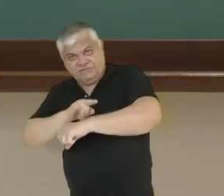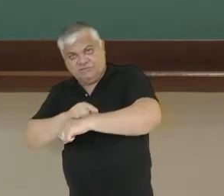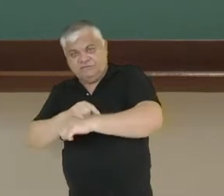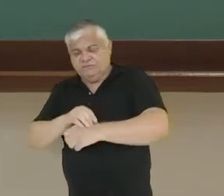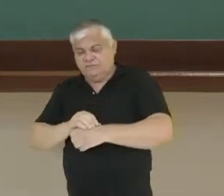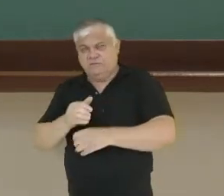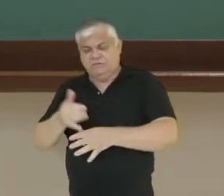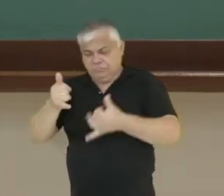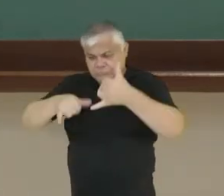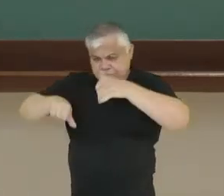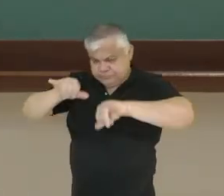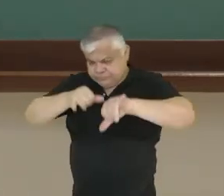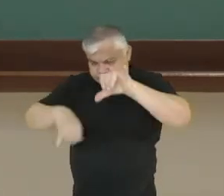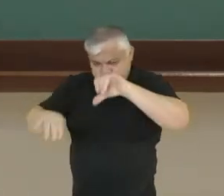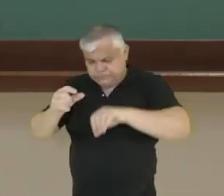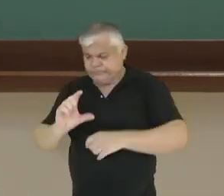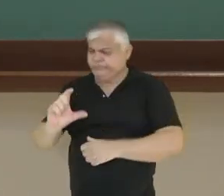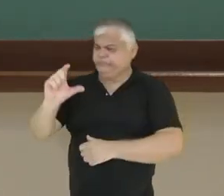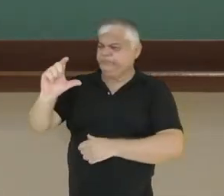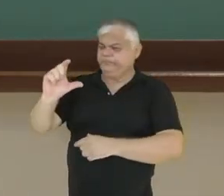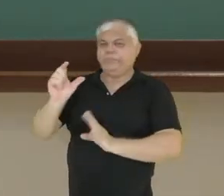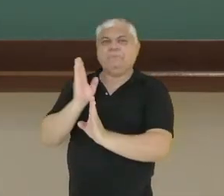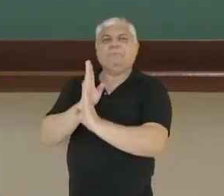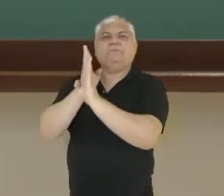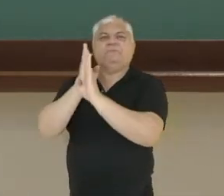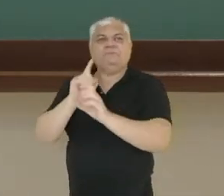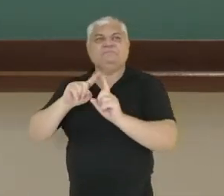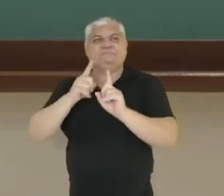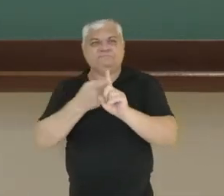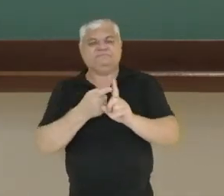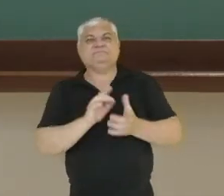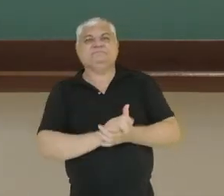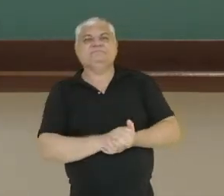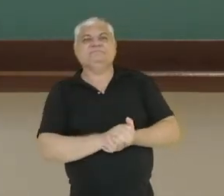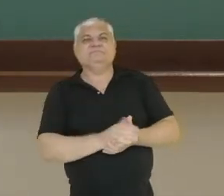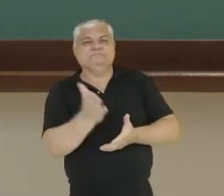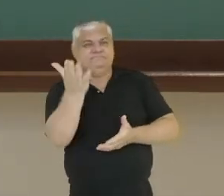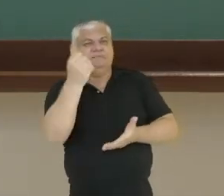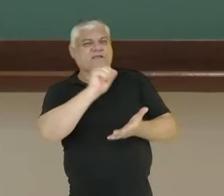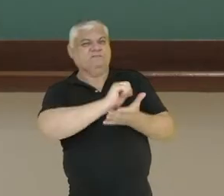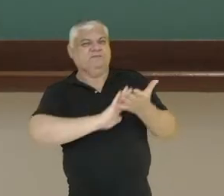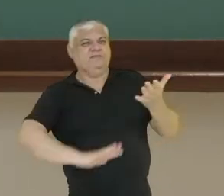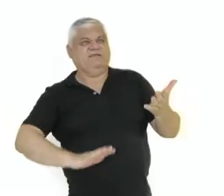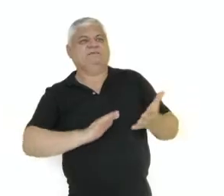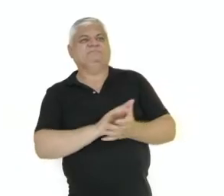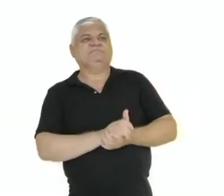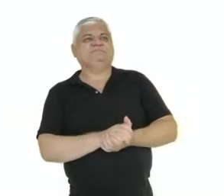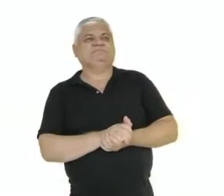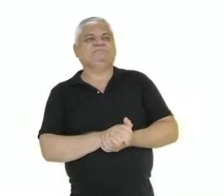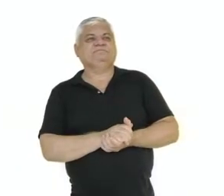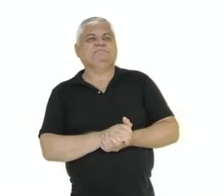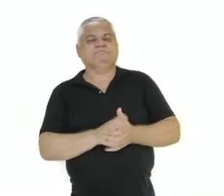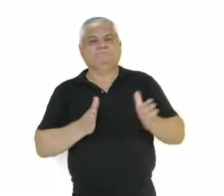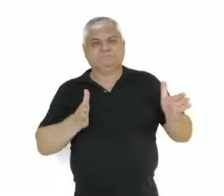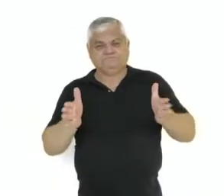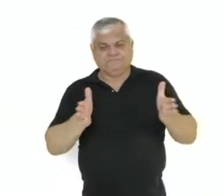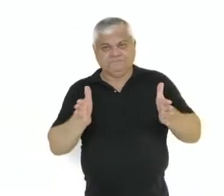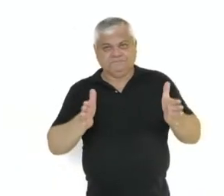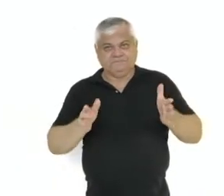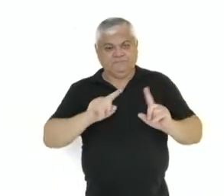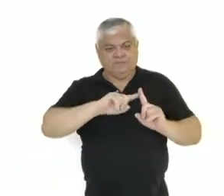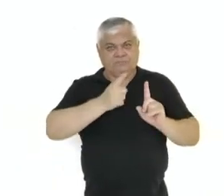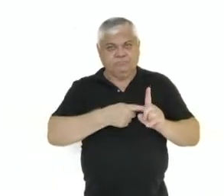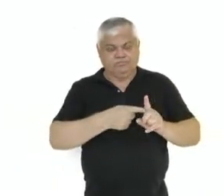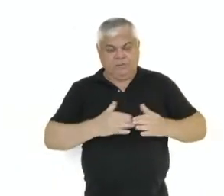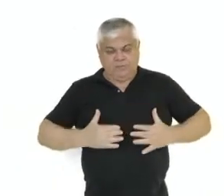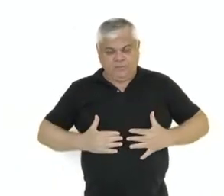é que se comprova a gravidez. Vamos para uma atividade. Durante Durante a gestação, o